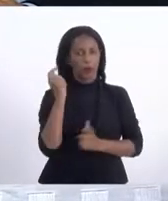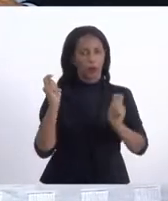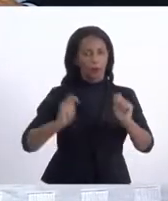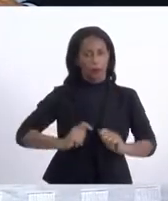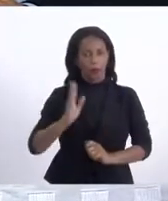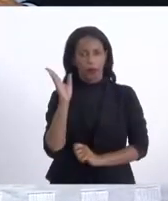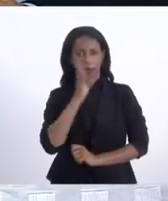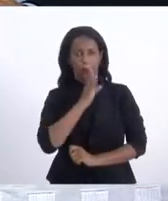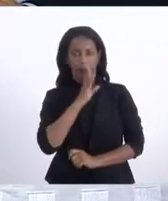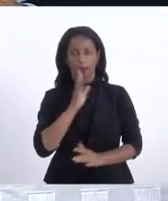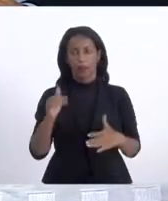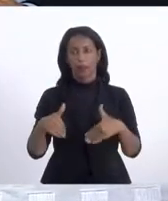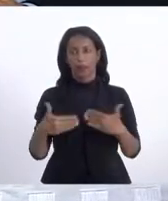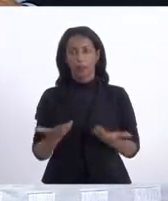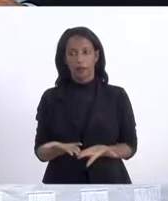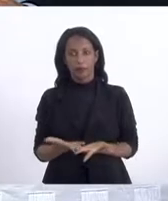Então,